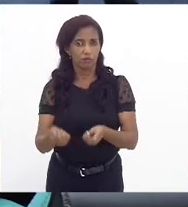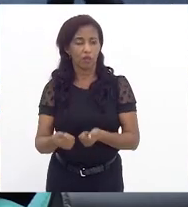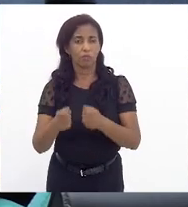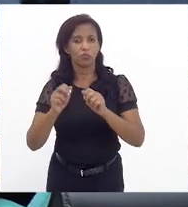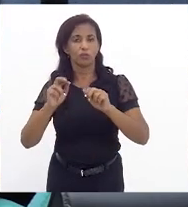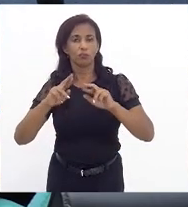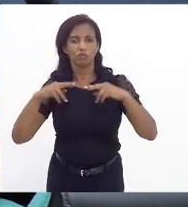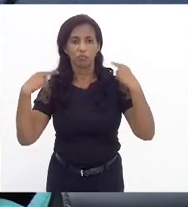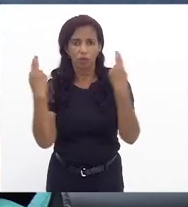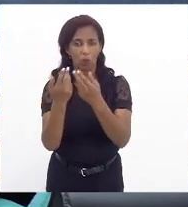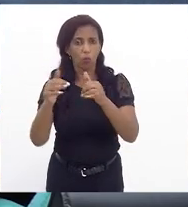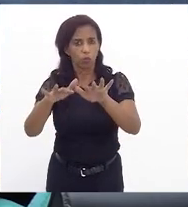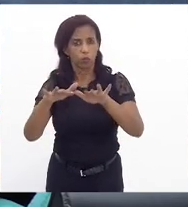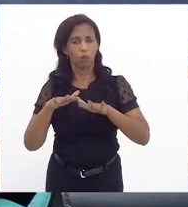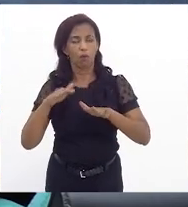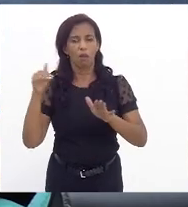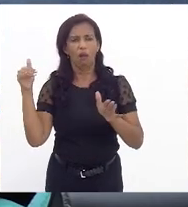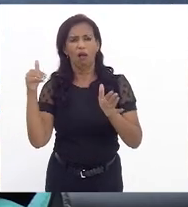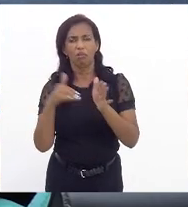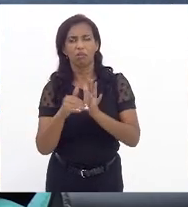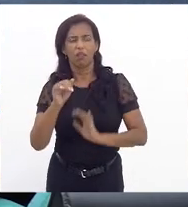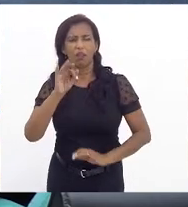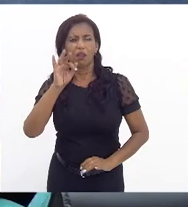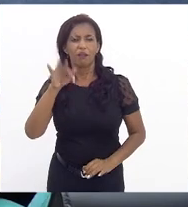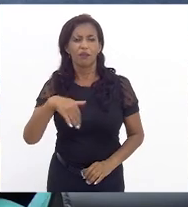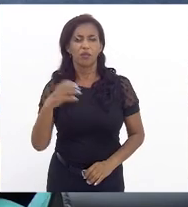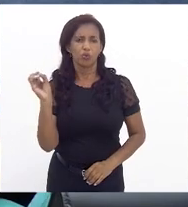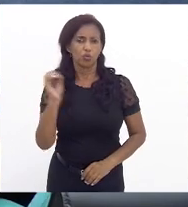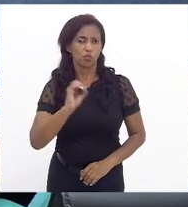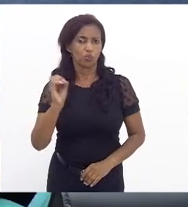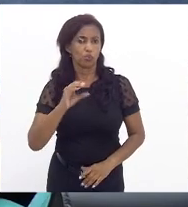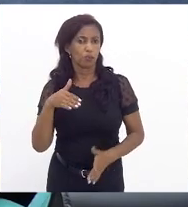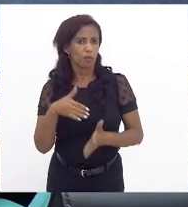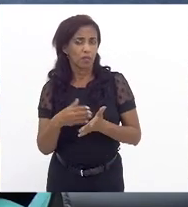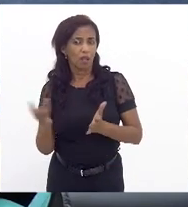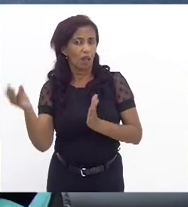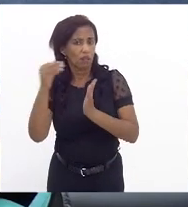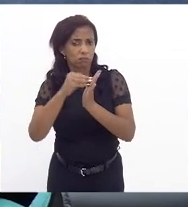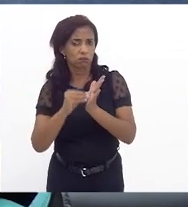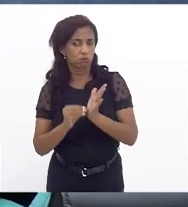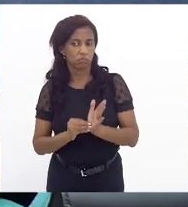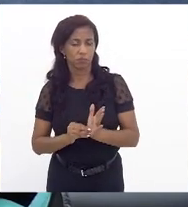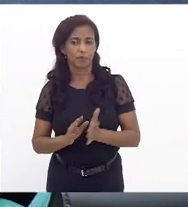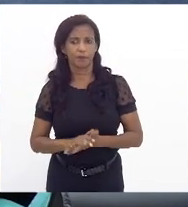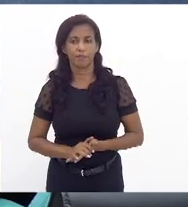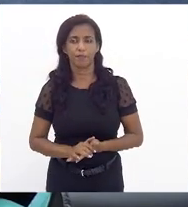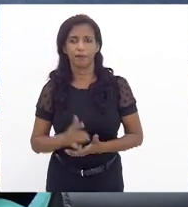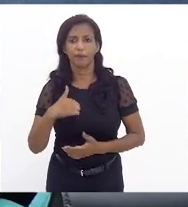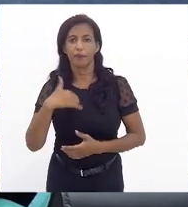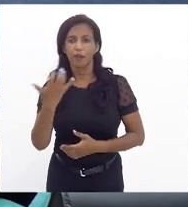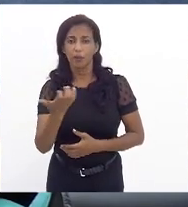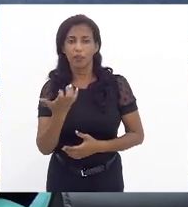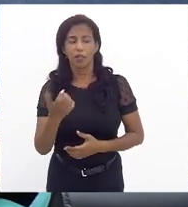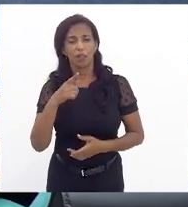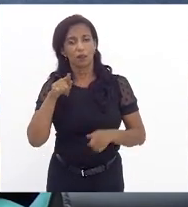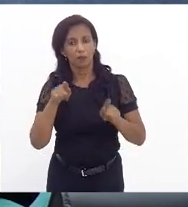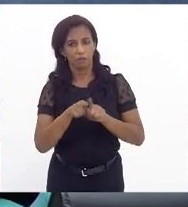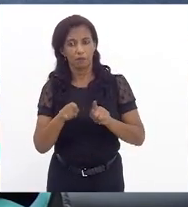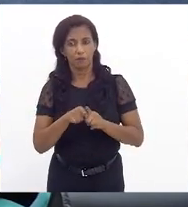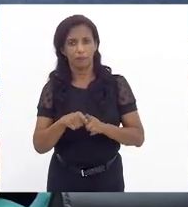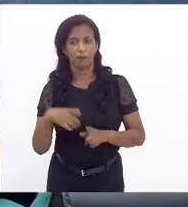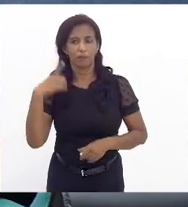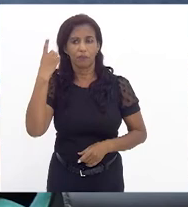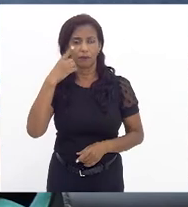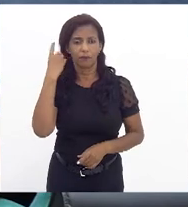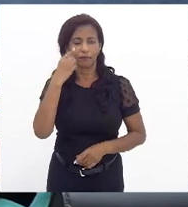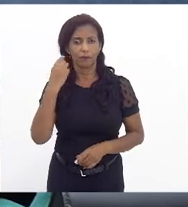audiência pública até o fim de outubro e até lá não se implementa isso. Eu queria dizer também ao